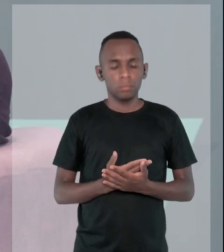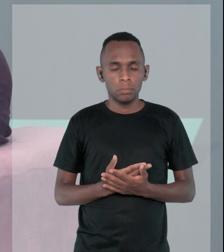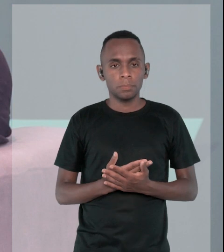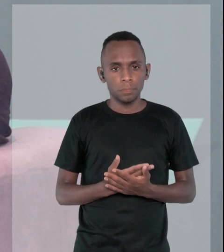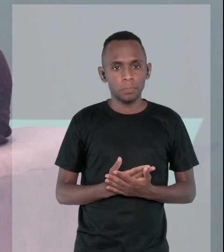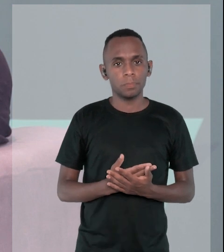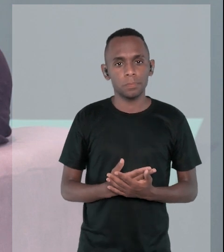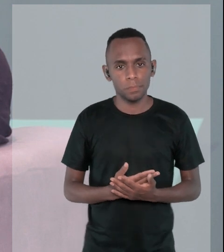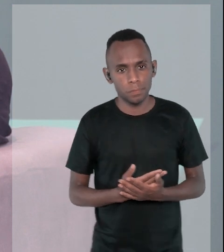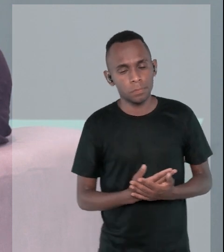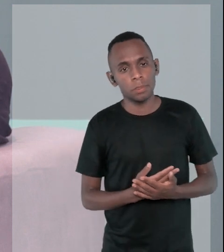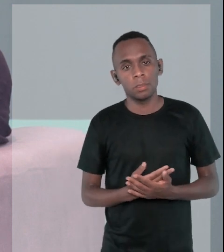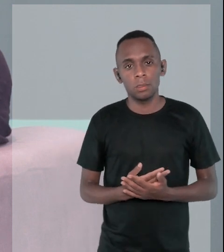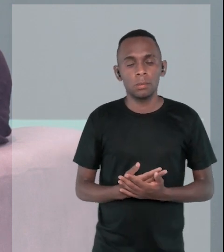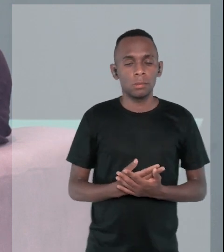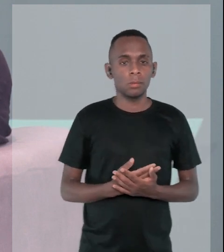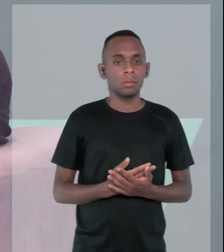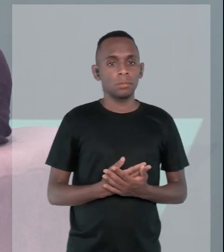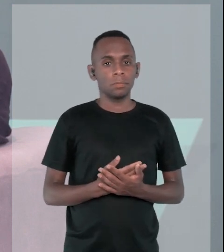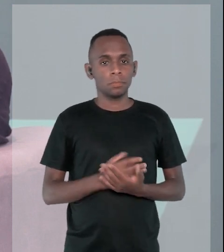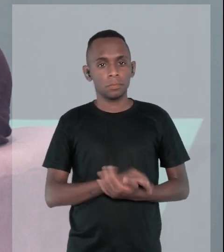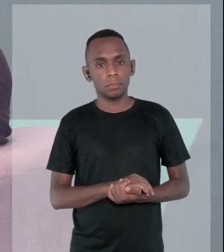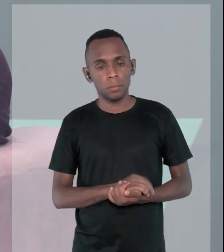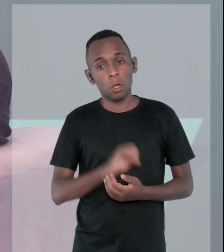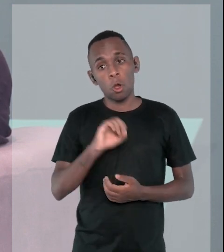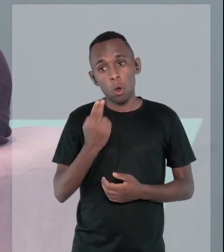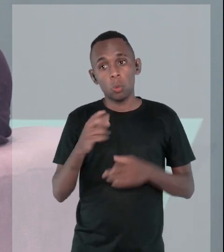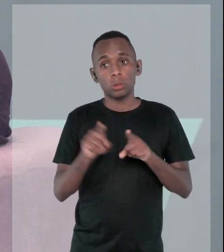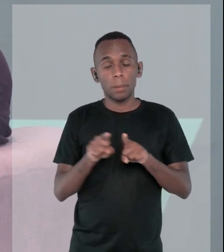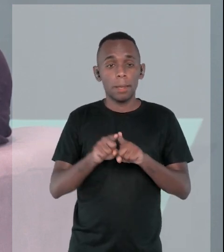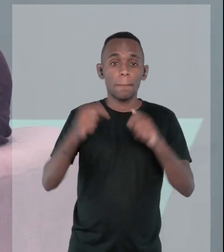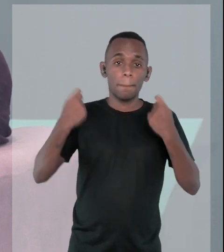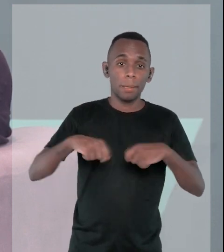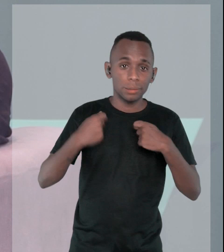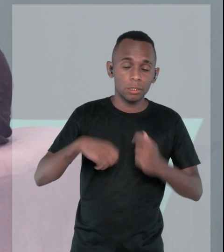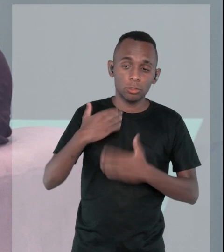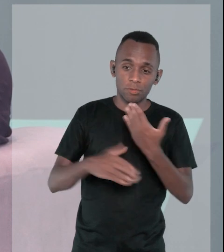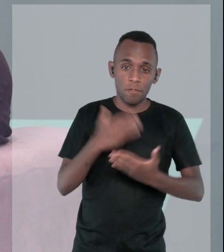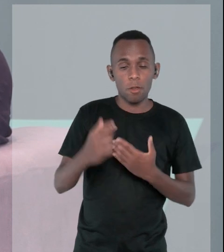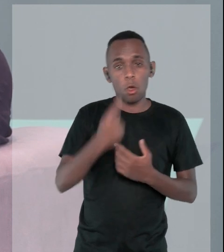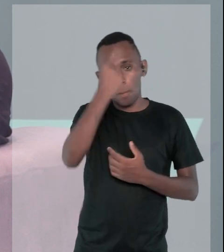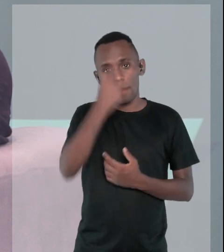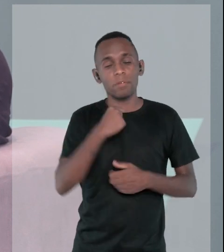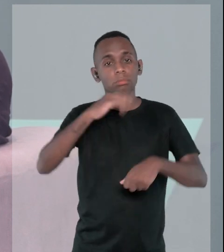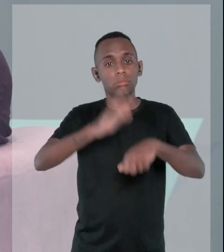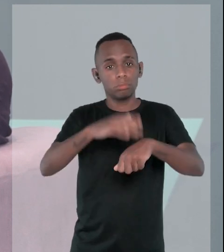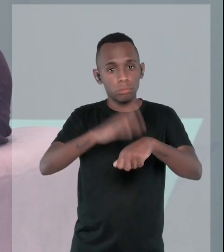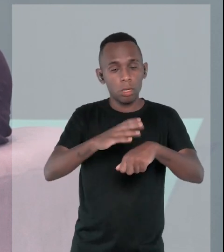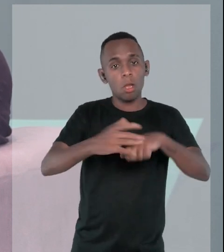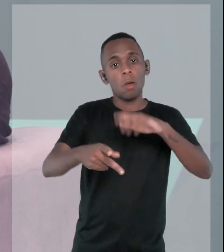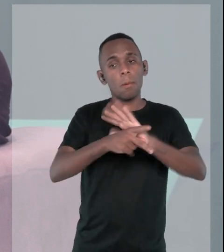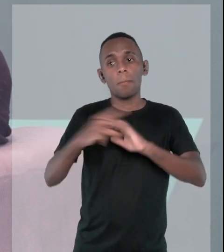do seu dono, né? Ou ela precisa desenvolver uma personalidade própria, seus